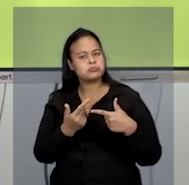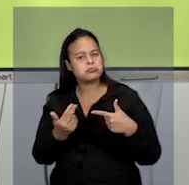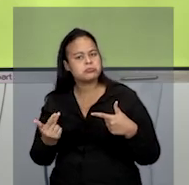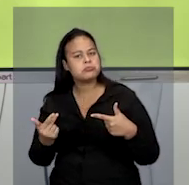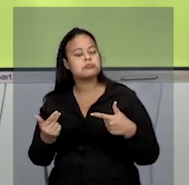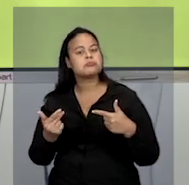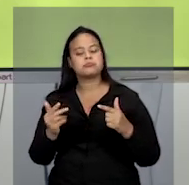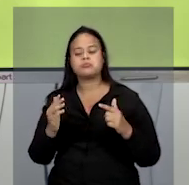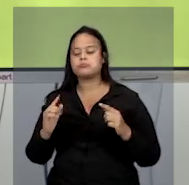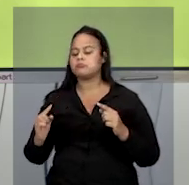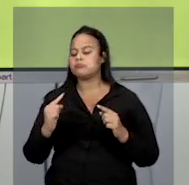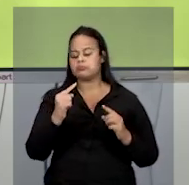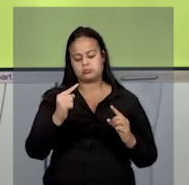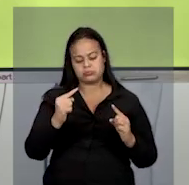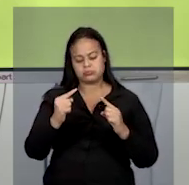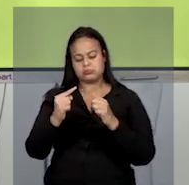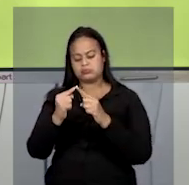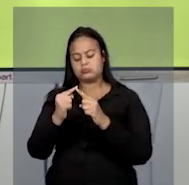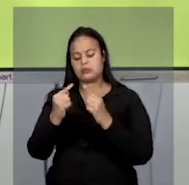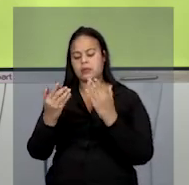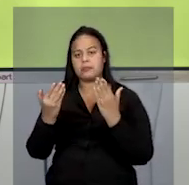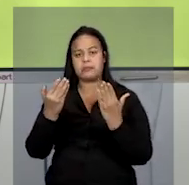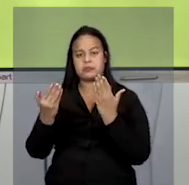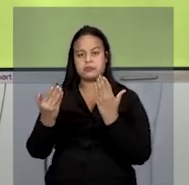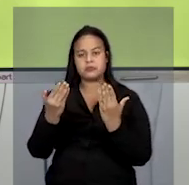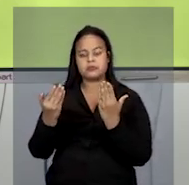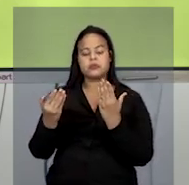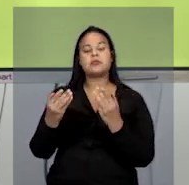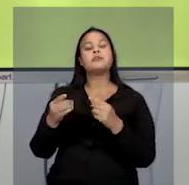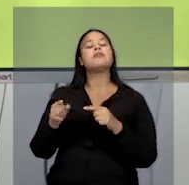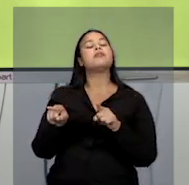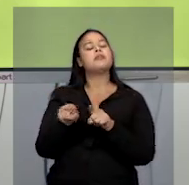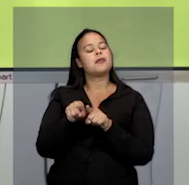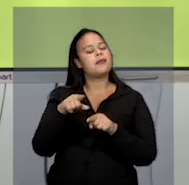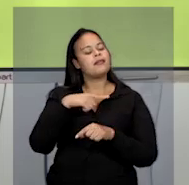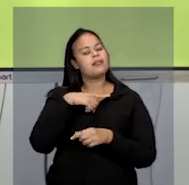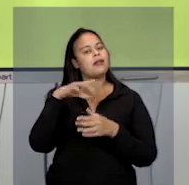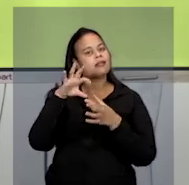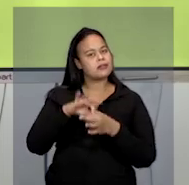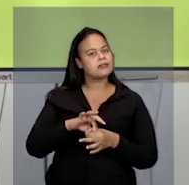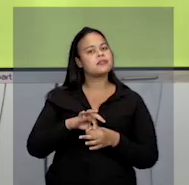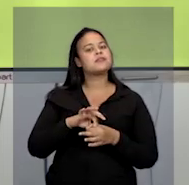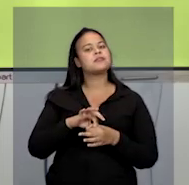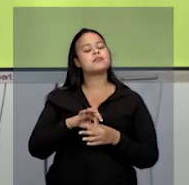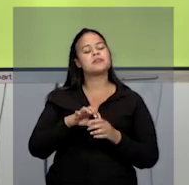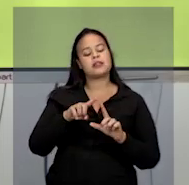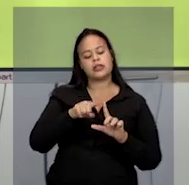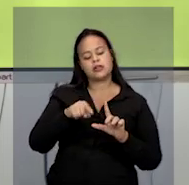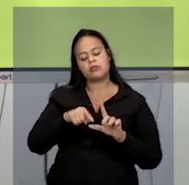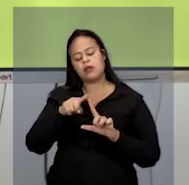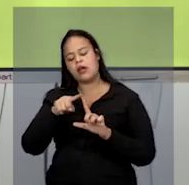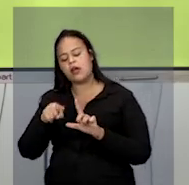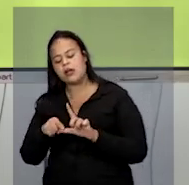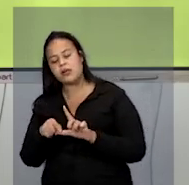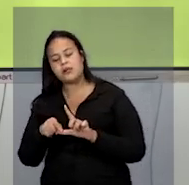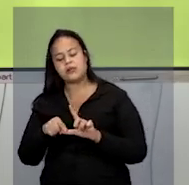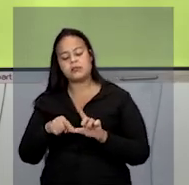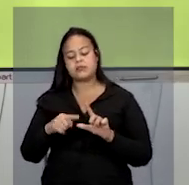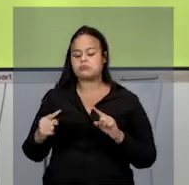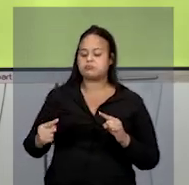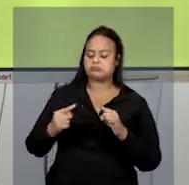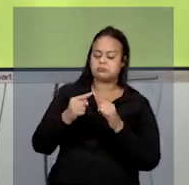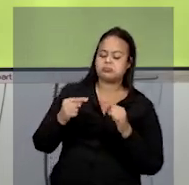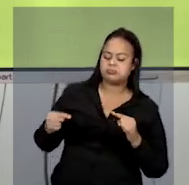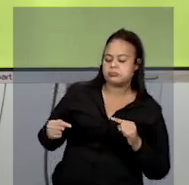três lados correspondentes proporcionais, ou então tem aqueles casos, né? Três casos, o ângulo, ângulo, lado, ângulo, lado